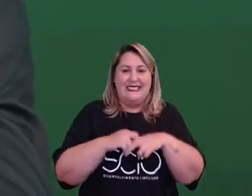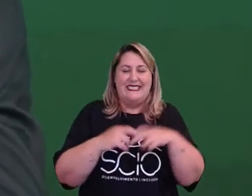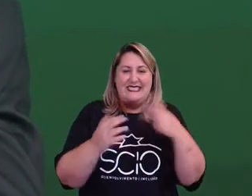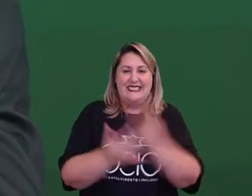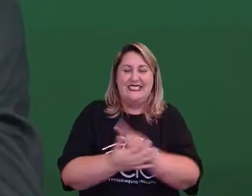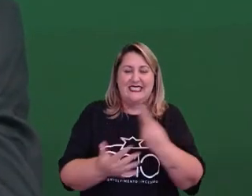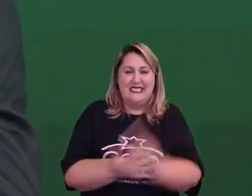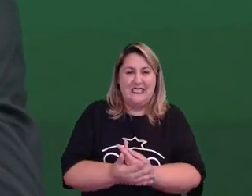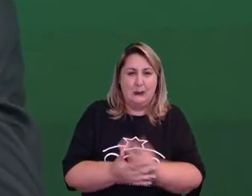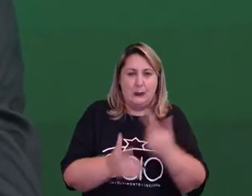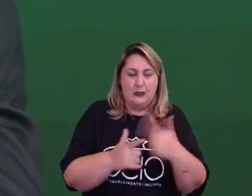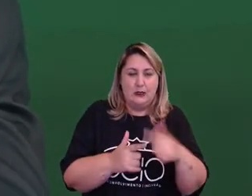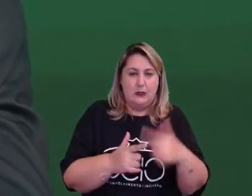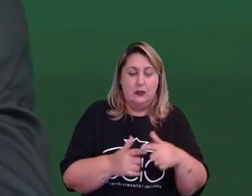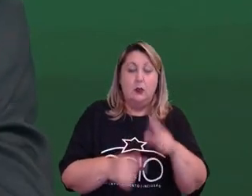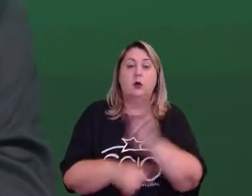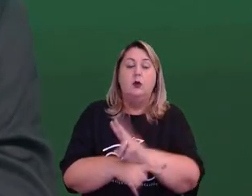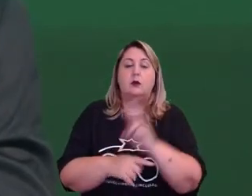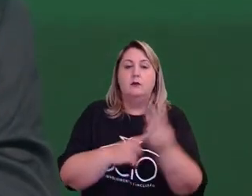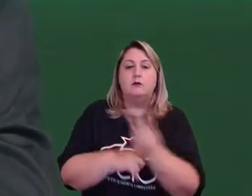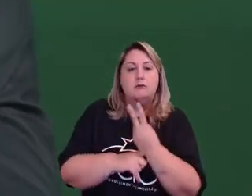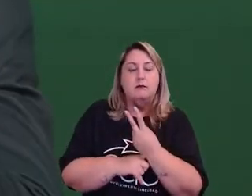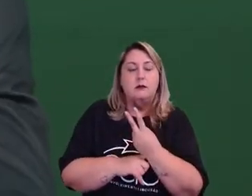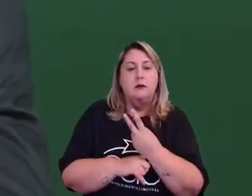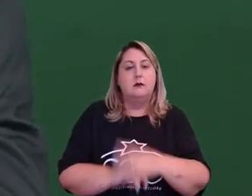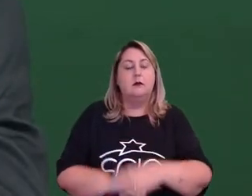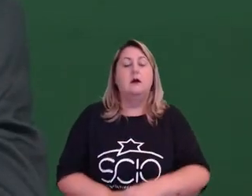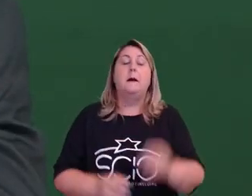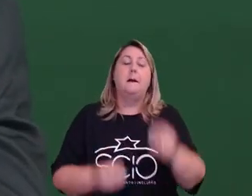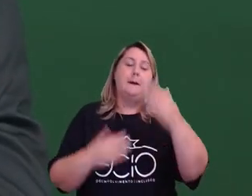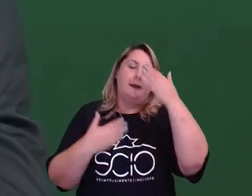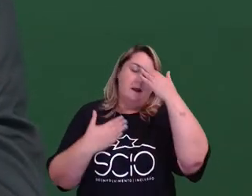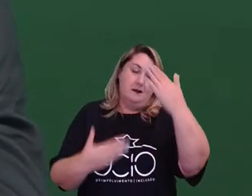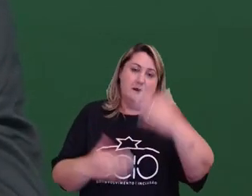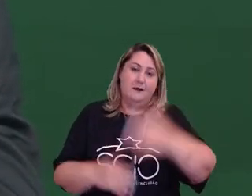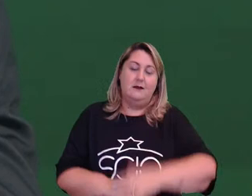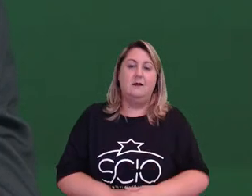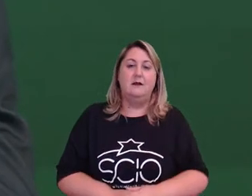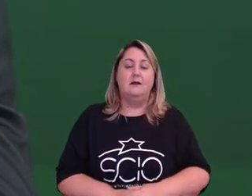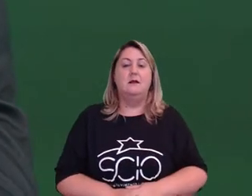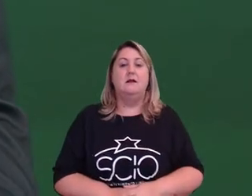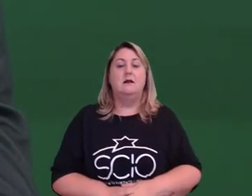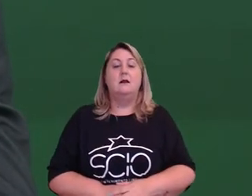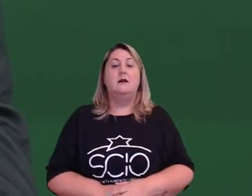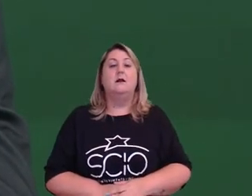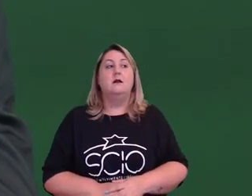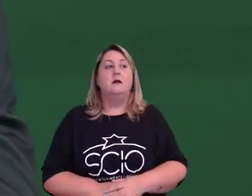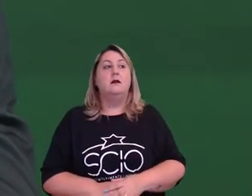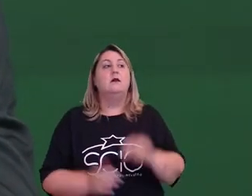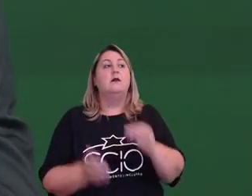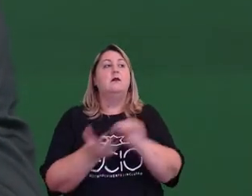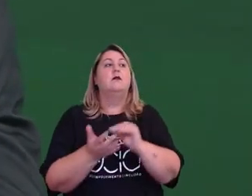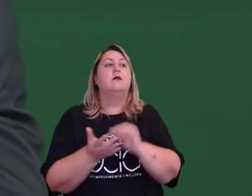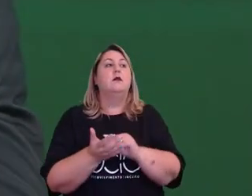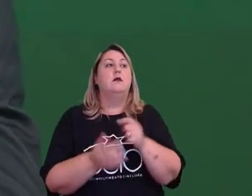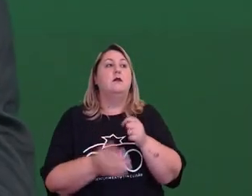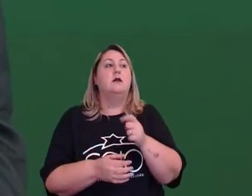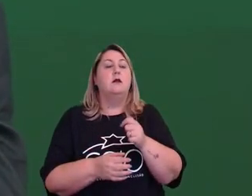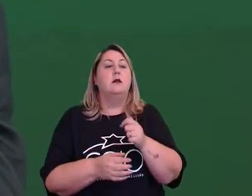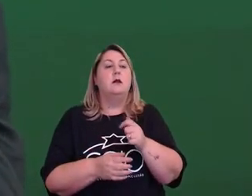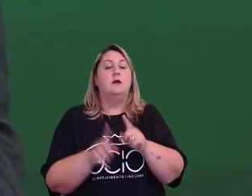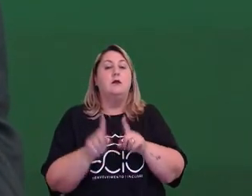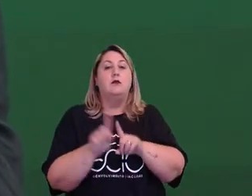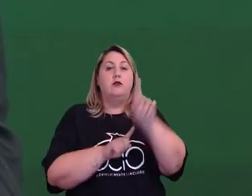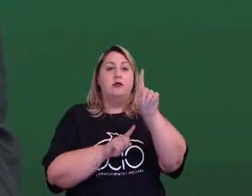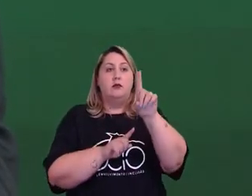conquistá-la cuidando uns dos outros. Muito obrigado pela audiência de vocês. Está faltando pouco para